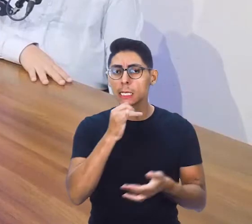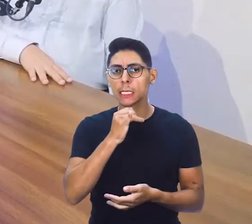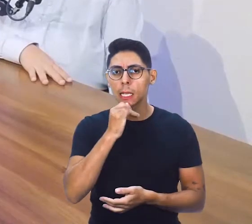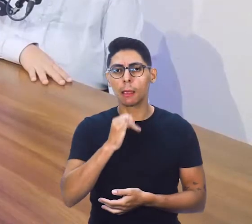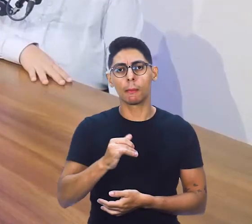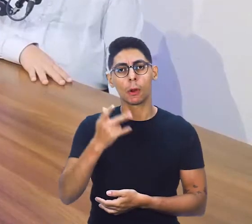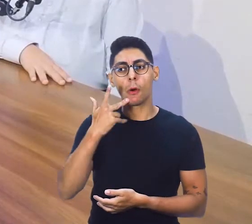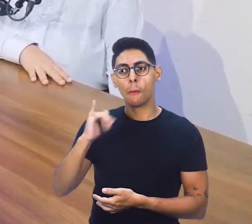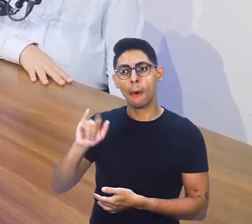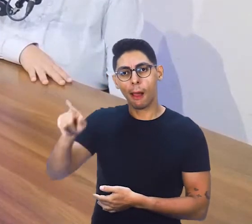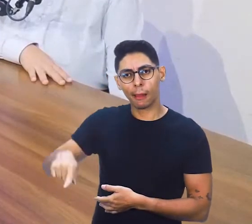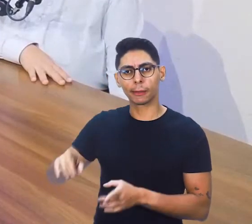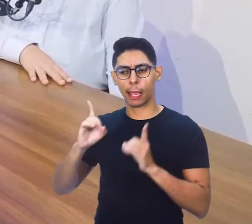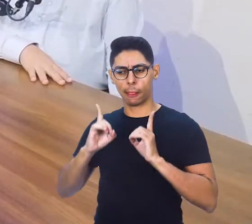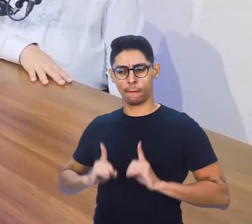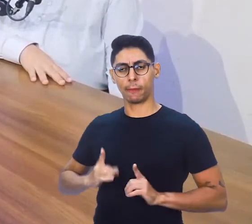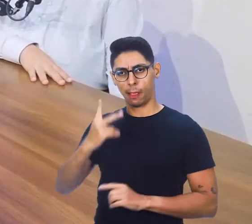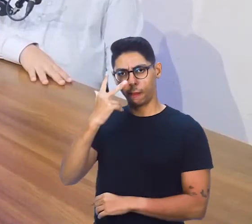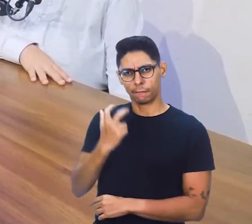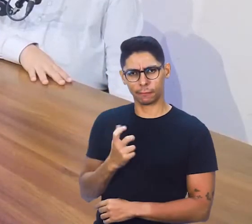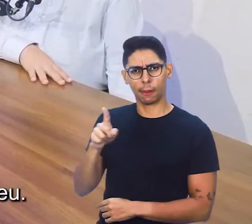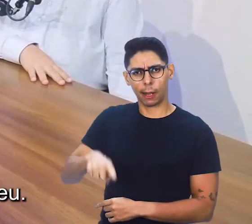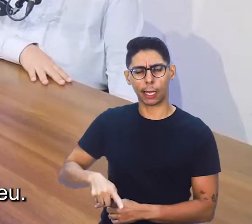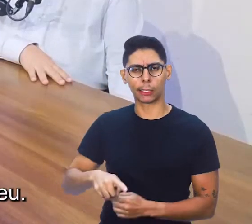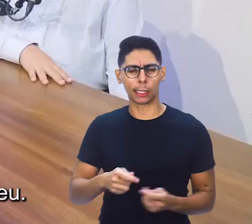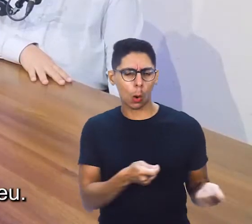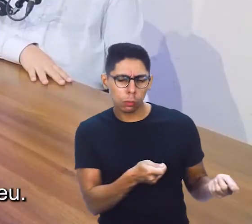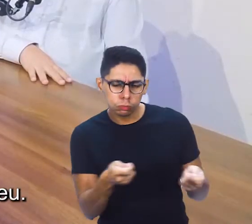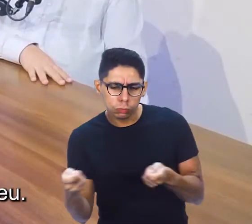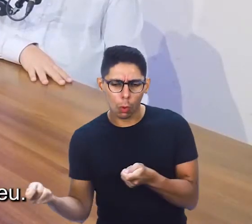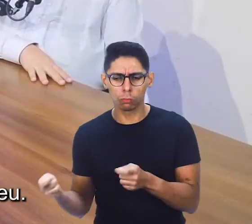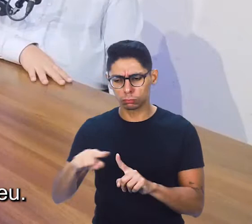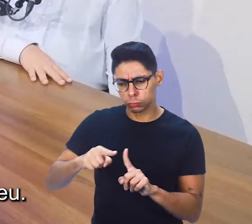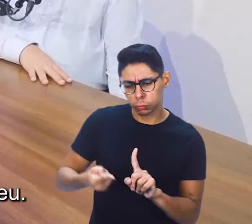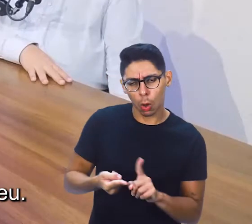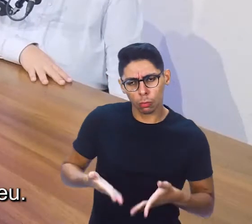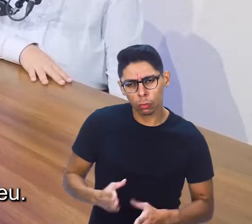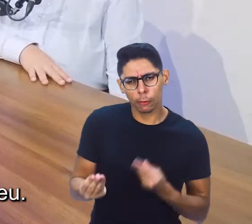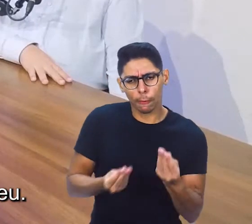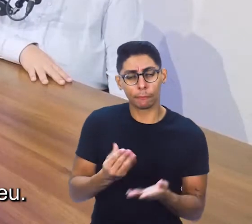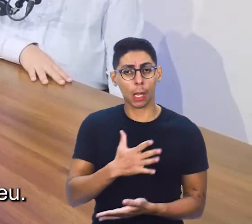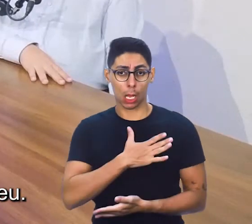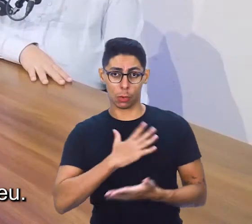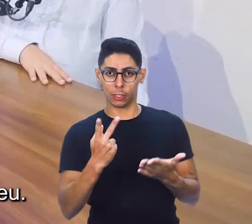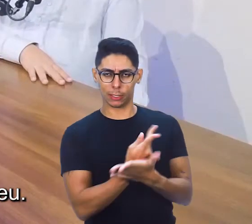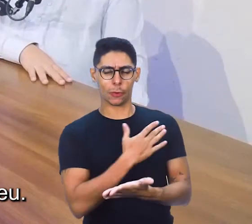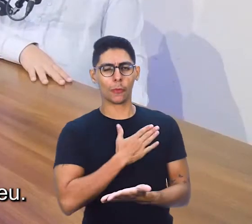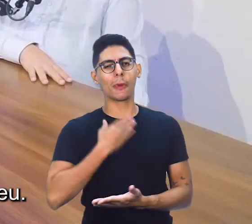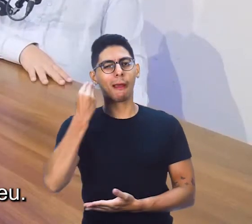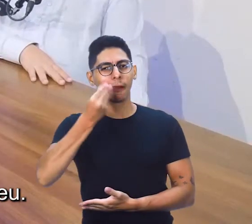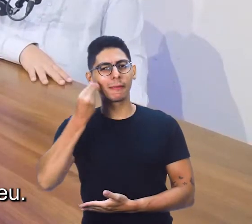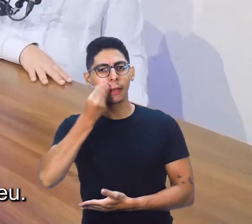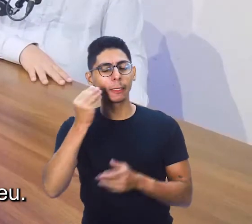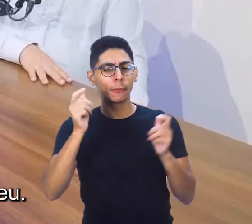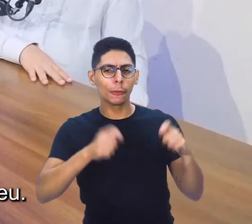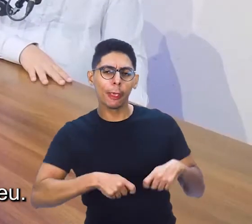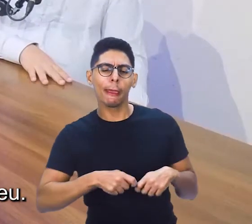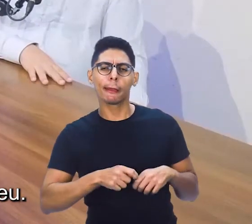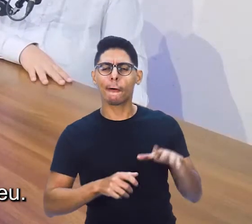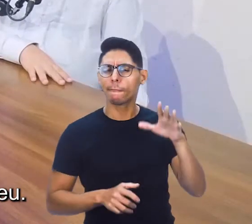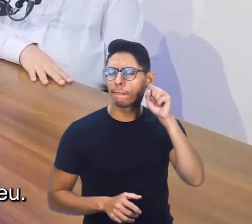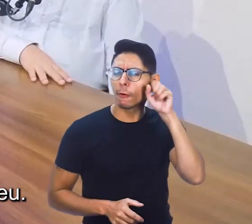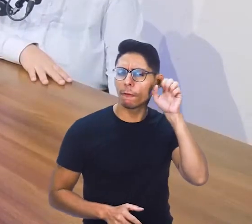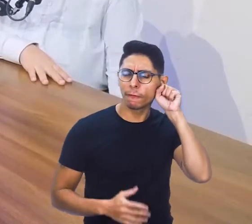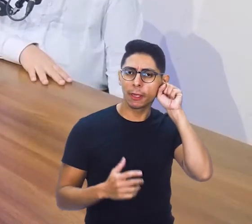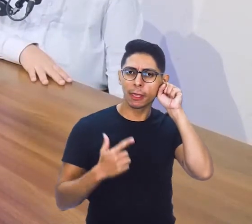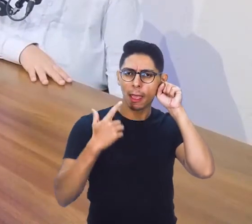deficiência visual acompanhando um parto, né? Eu tive essa experiência, né, de ouvir o choro da minha filha quando